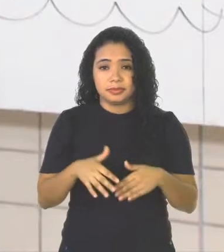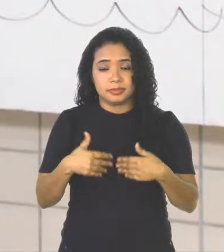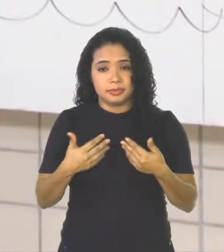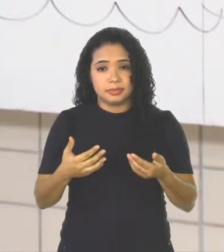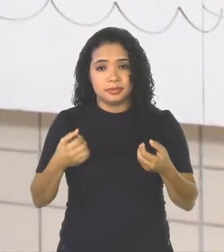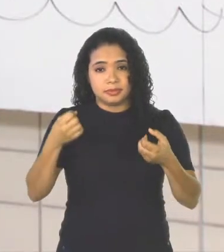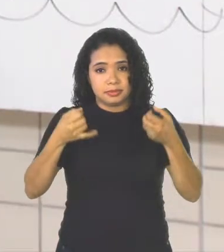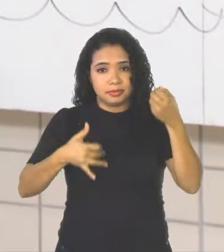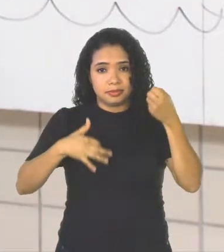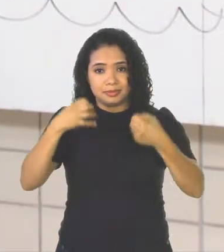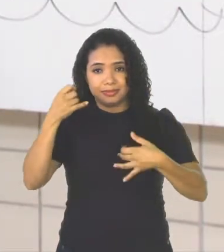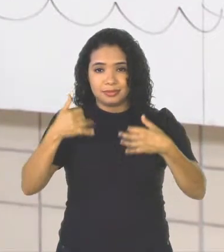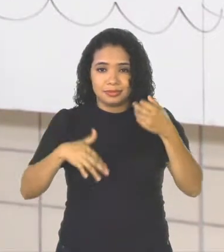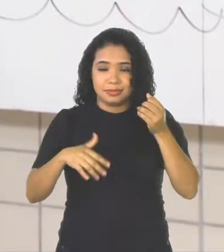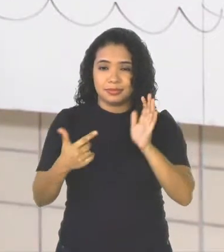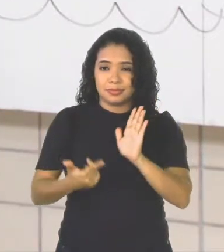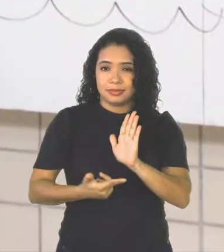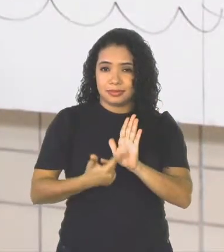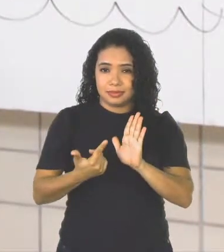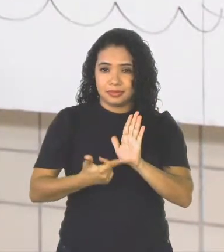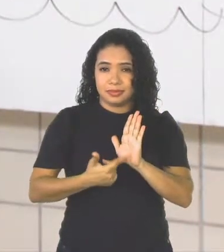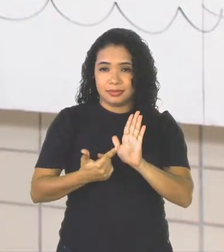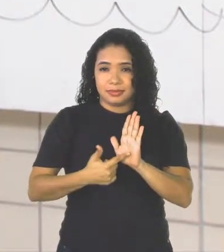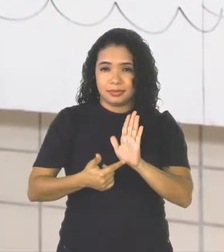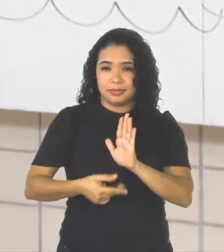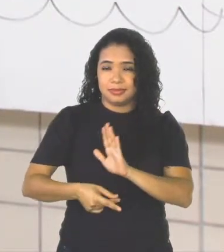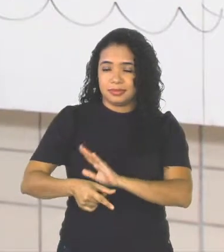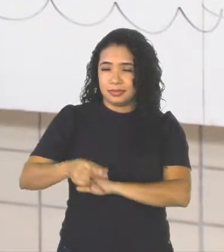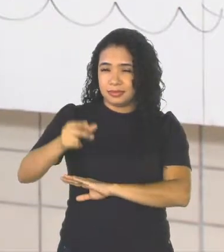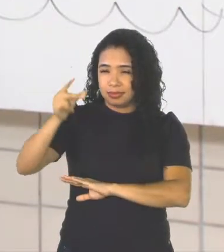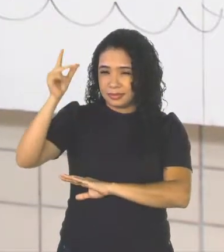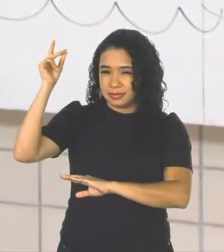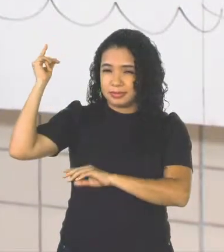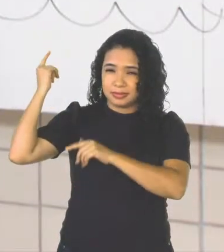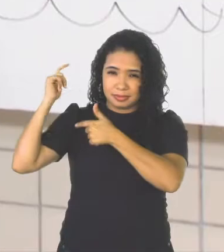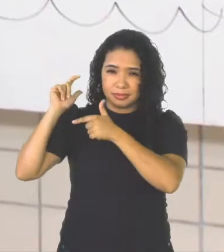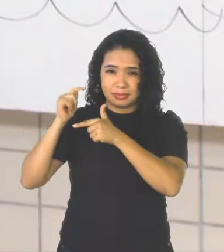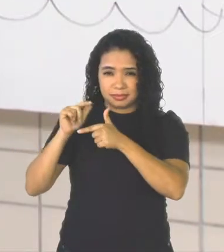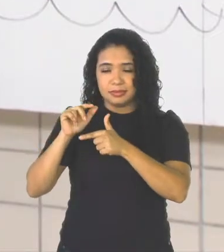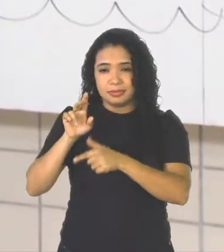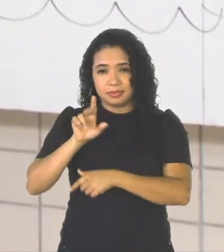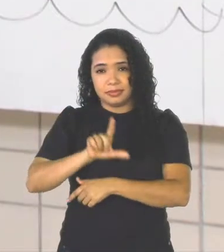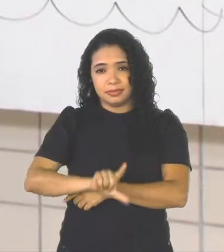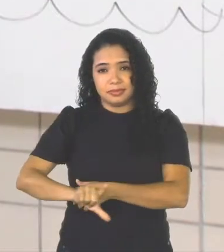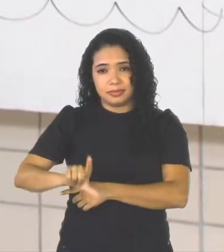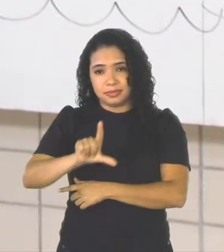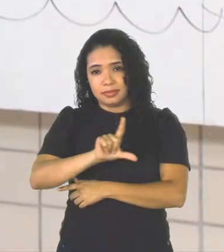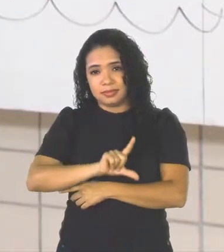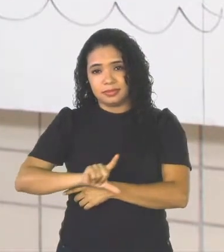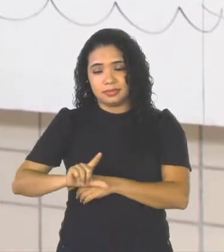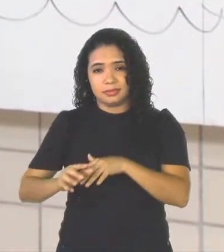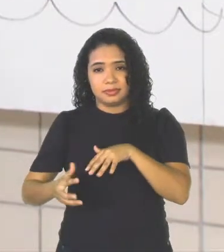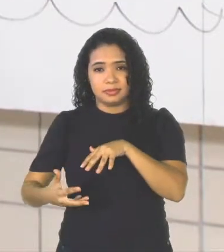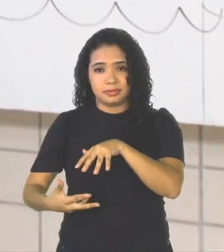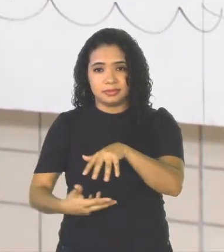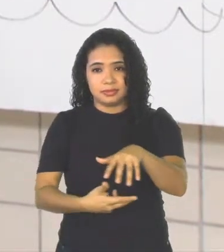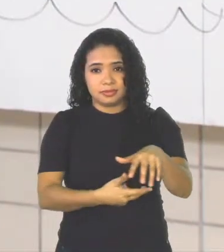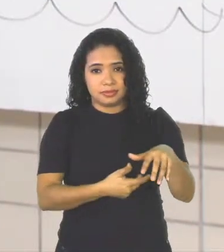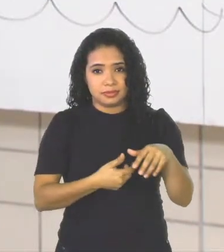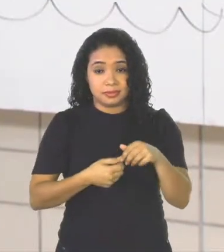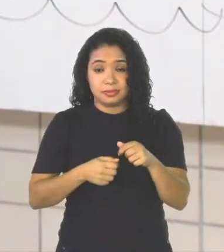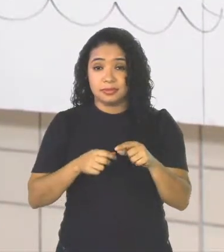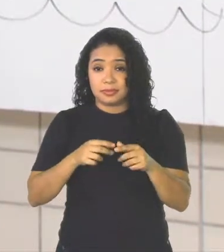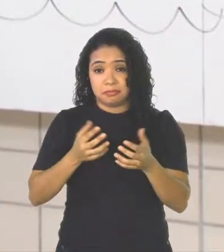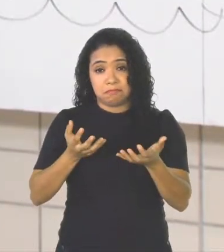é um clássico da literatura universal. Eu espero que todos leiam, não se assustem com